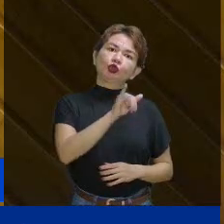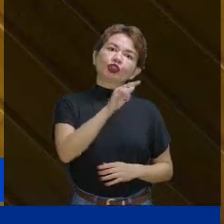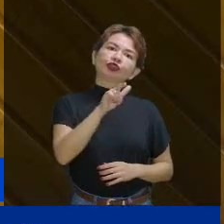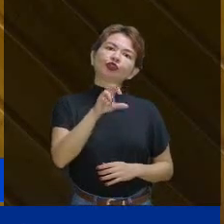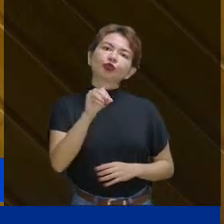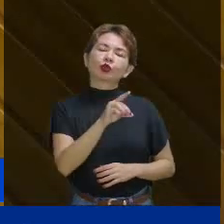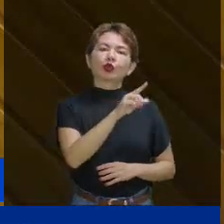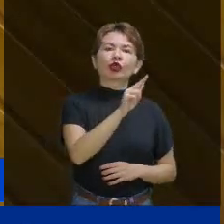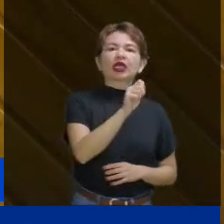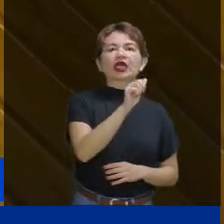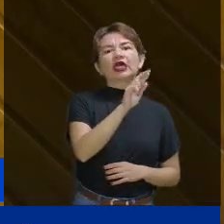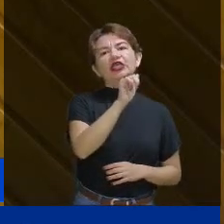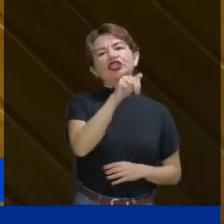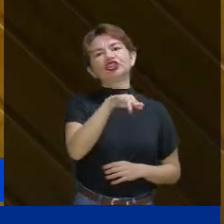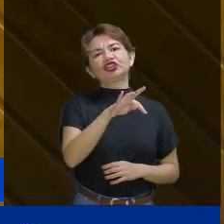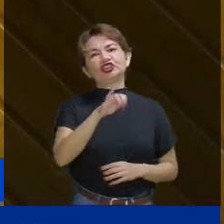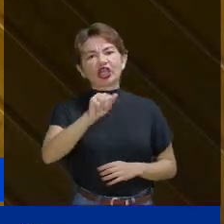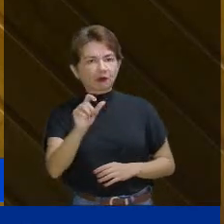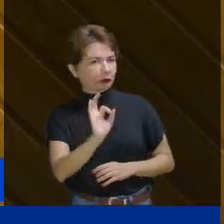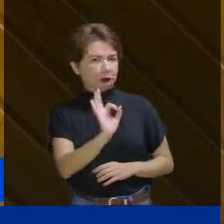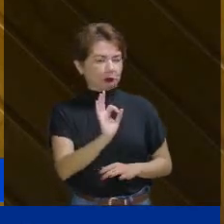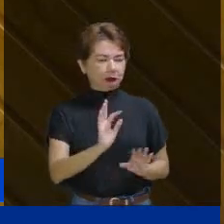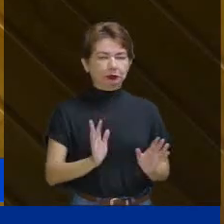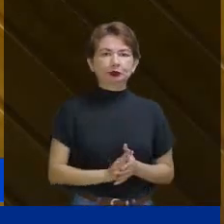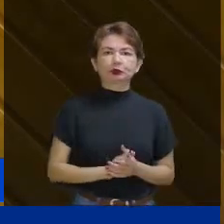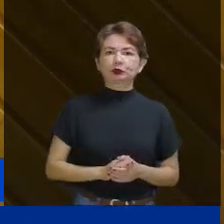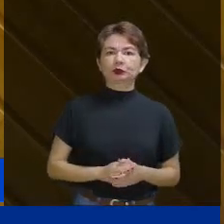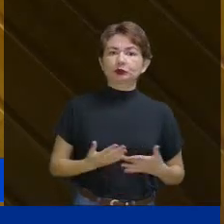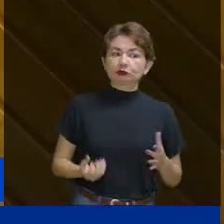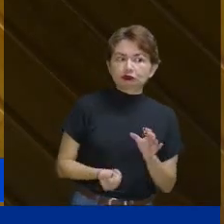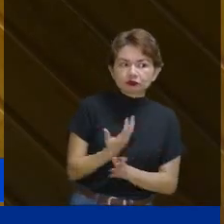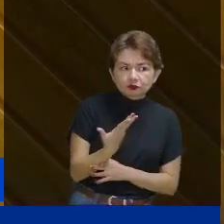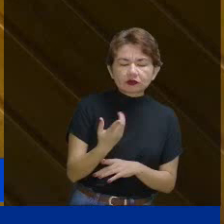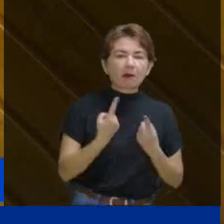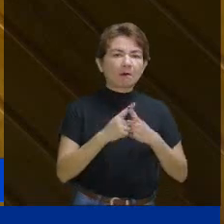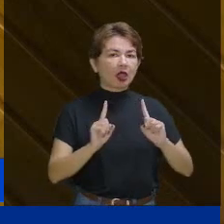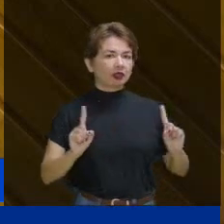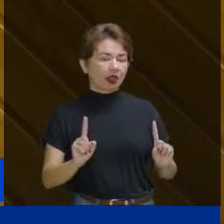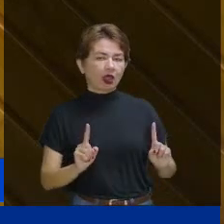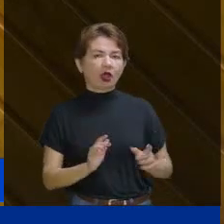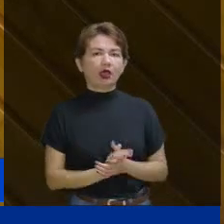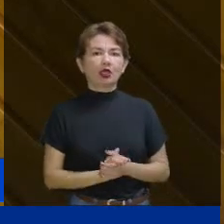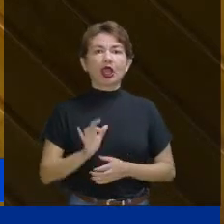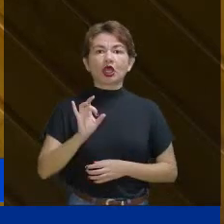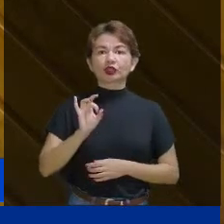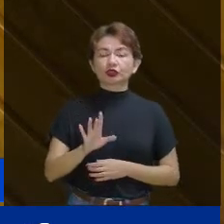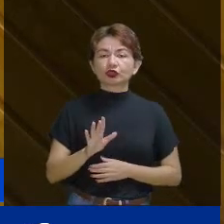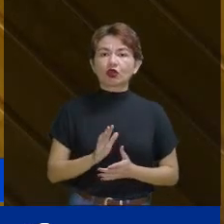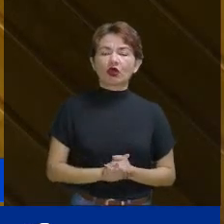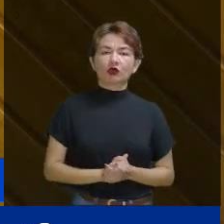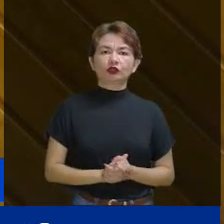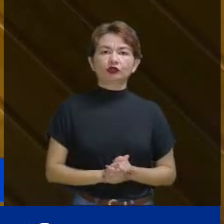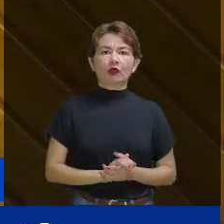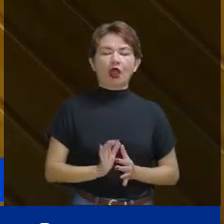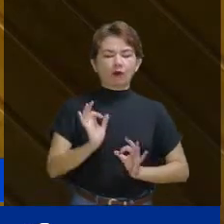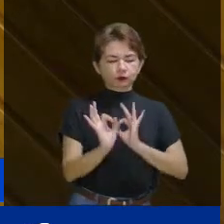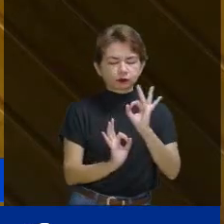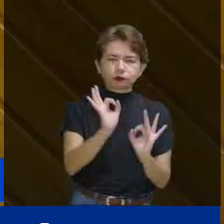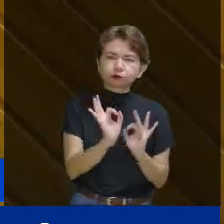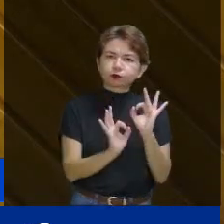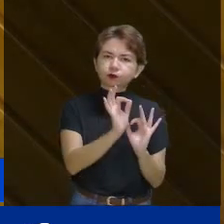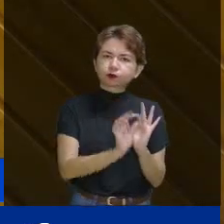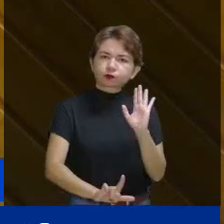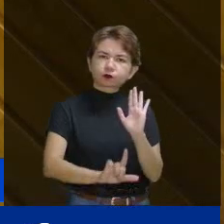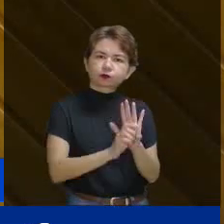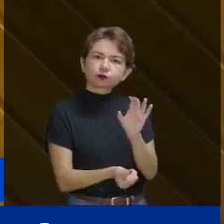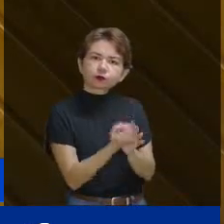um prazo, caso houvesse uma criação, poderíamos ter aí uma discussão. Mas se tratou tão somente de uma regulamentação